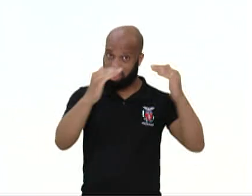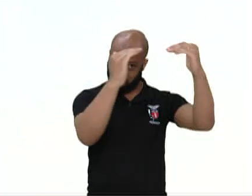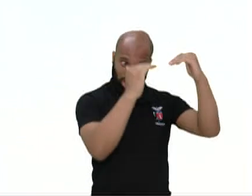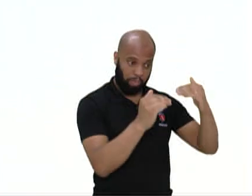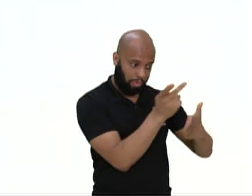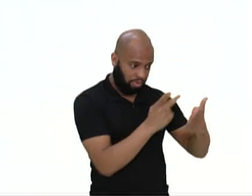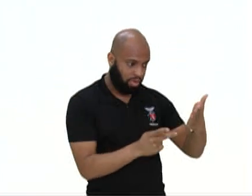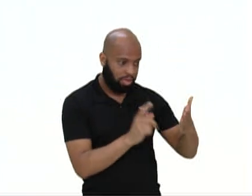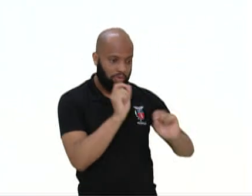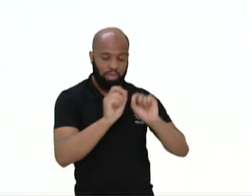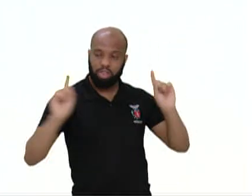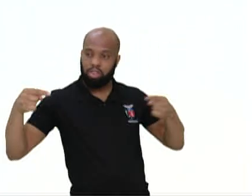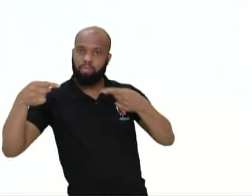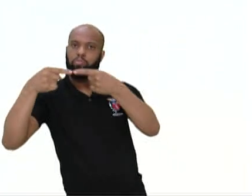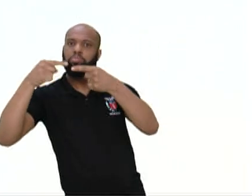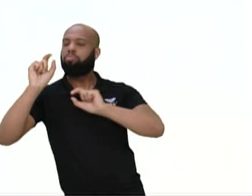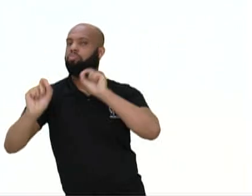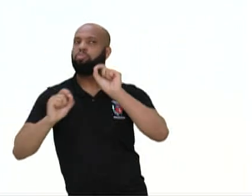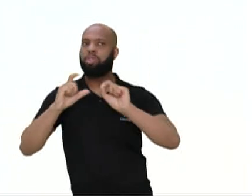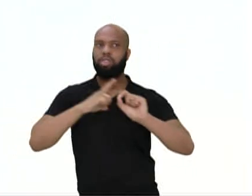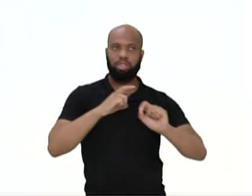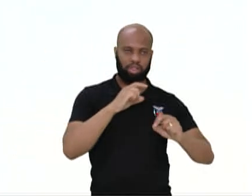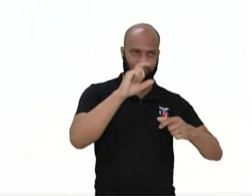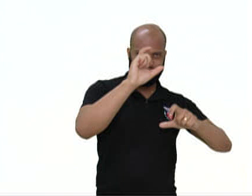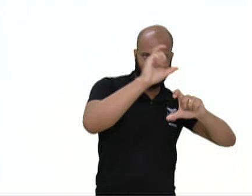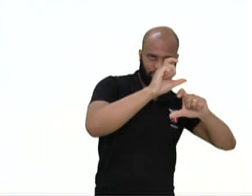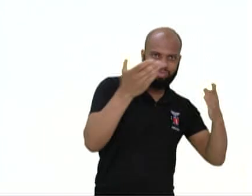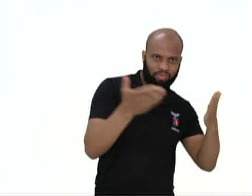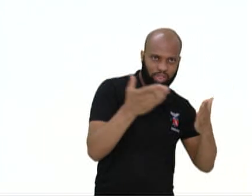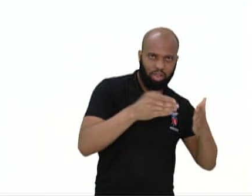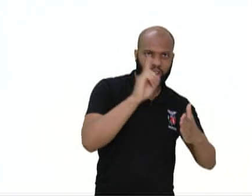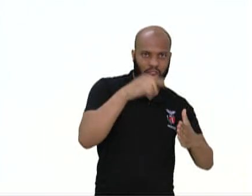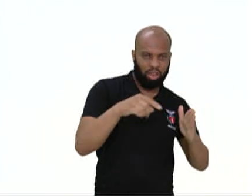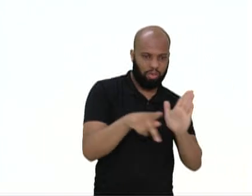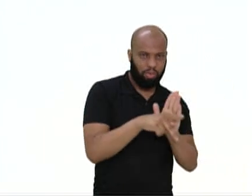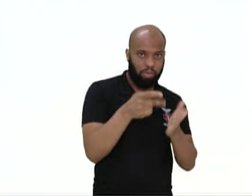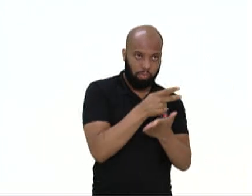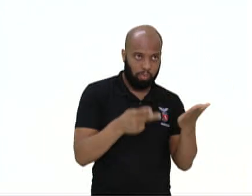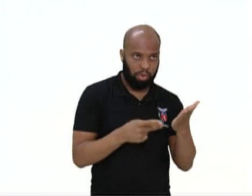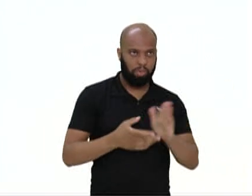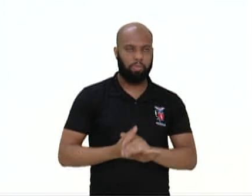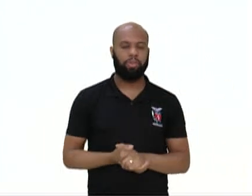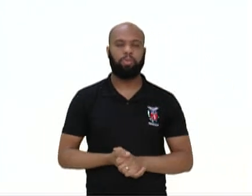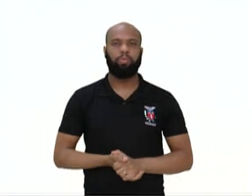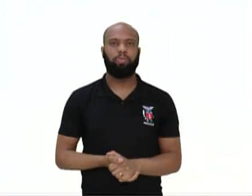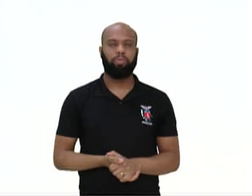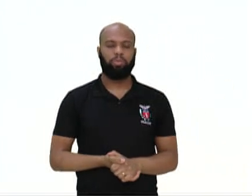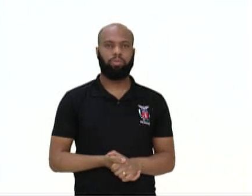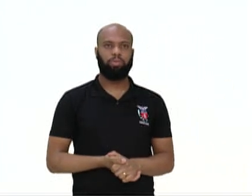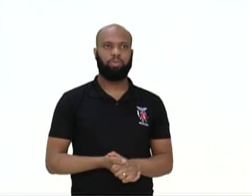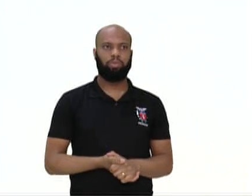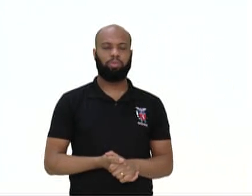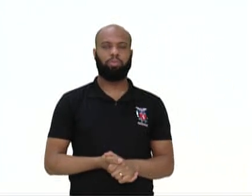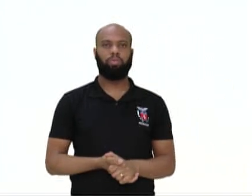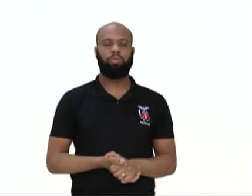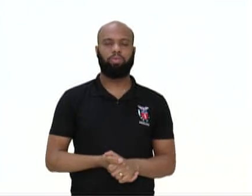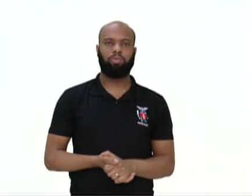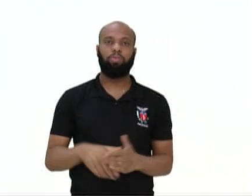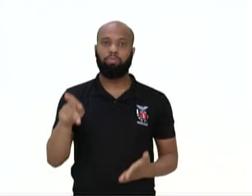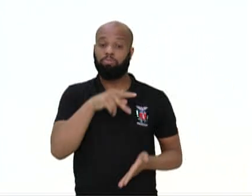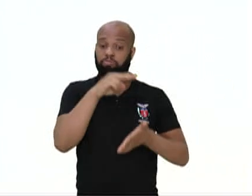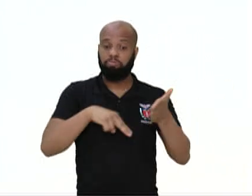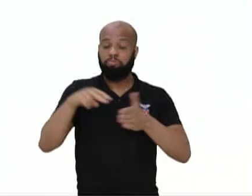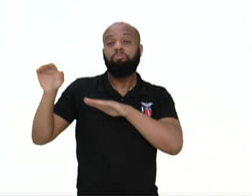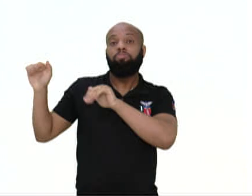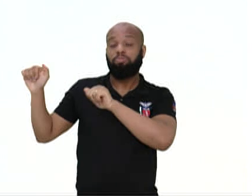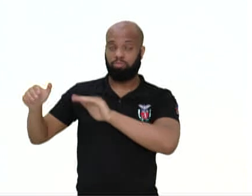representa? Entonces tenemos acá una estrofa del poema. Luego, cuando muchachos, los viejos eran